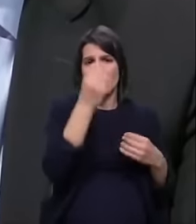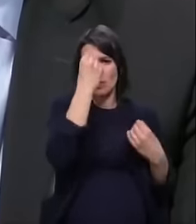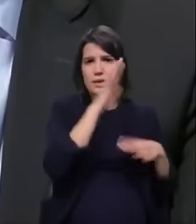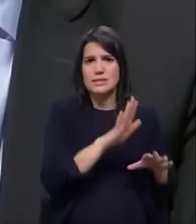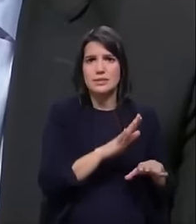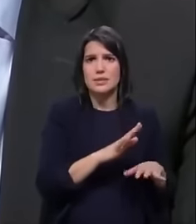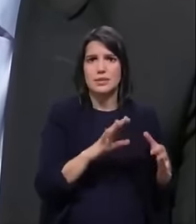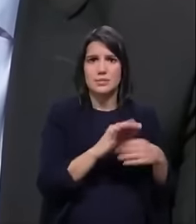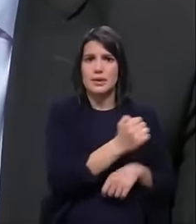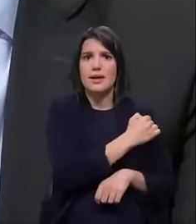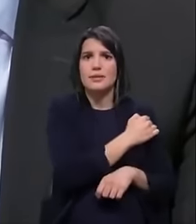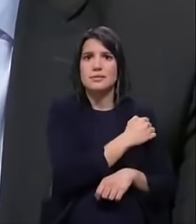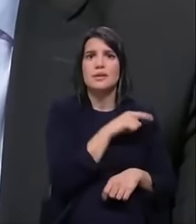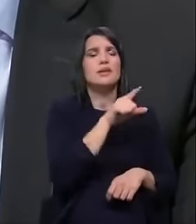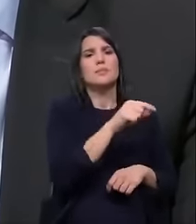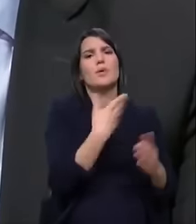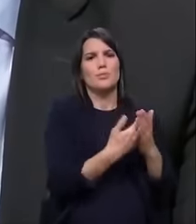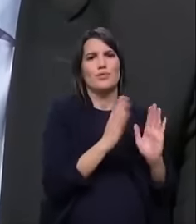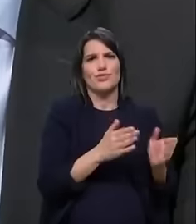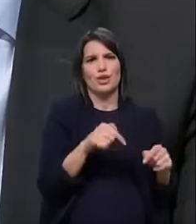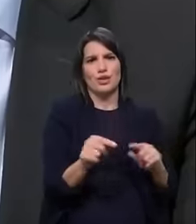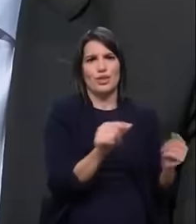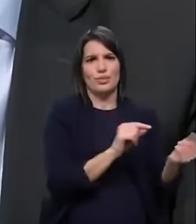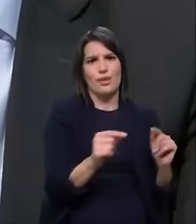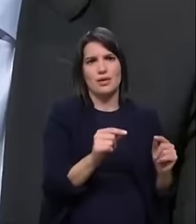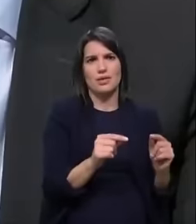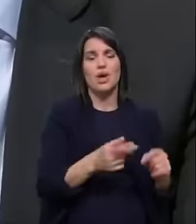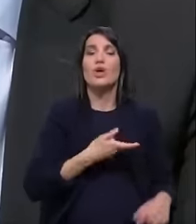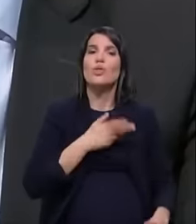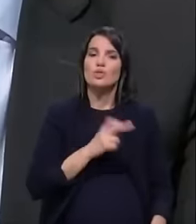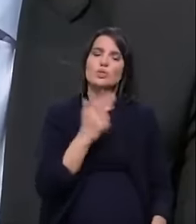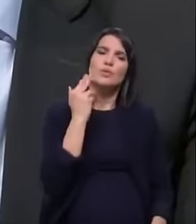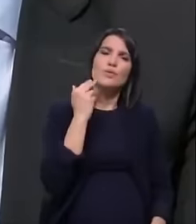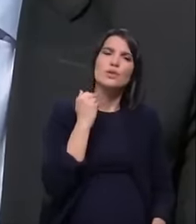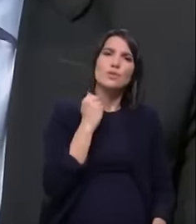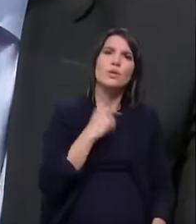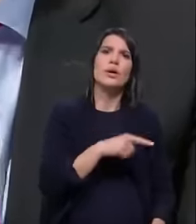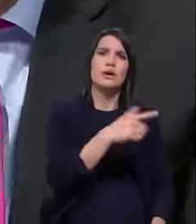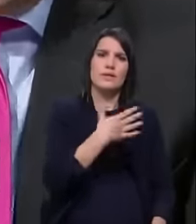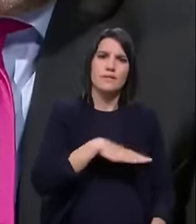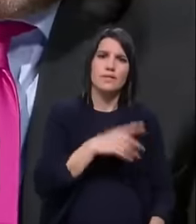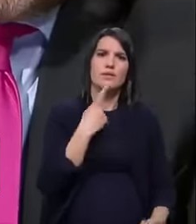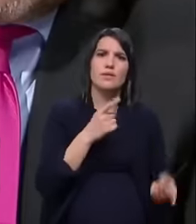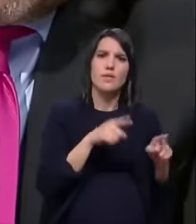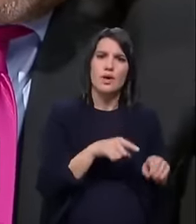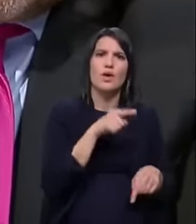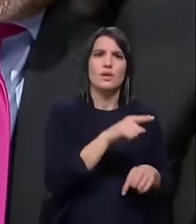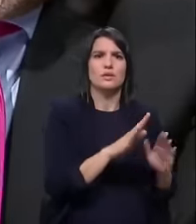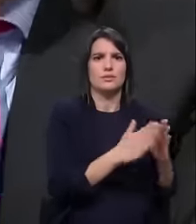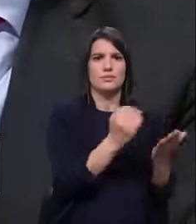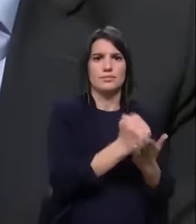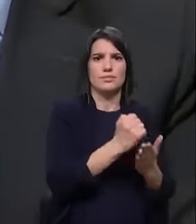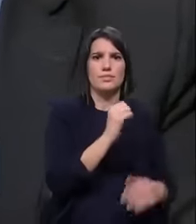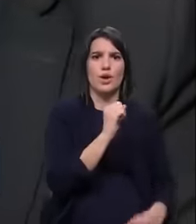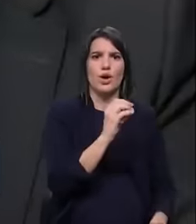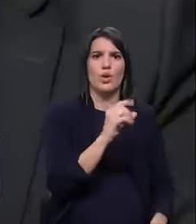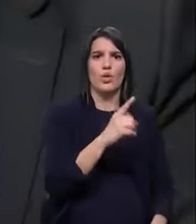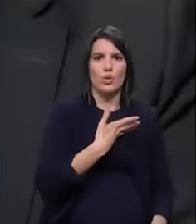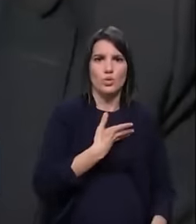da habitação. Como, aliás, já mostrou neste debate. O Dr. Ventura não só quer reinstituir os vistos gold,